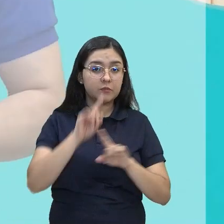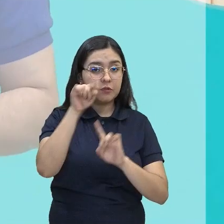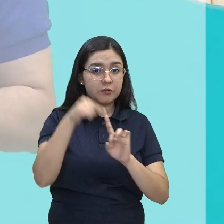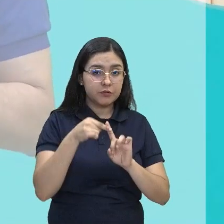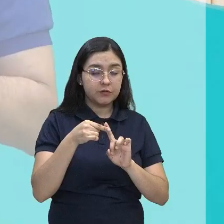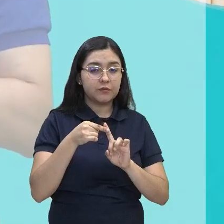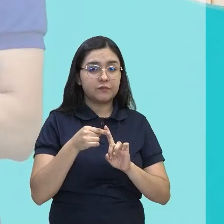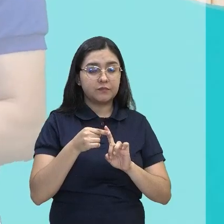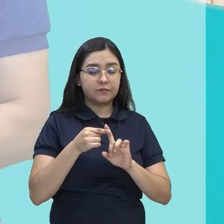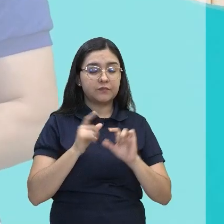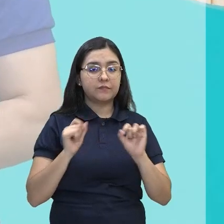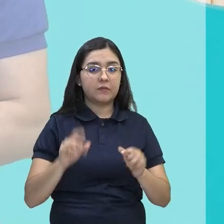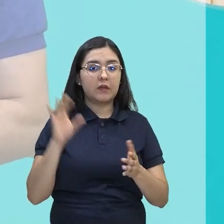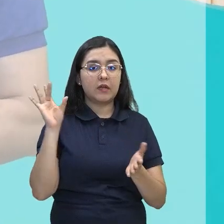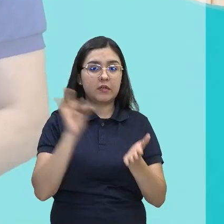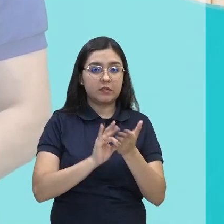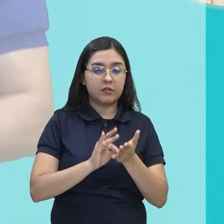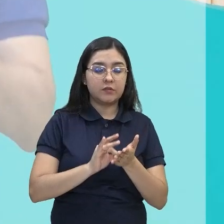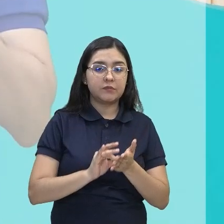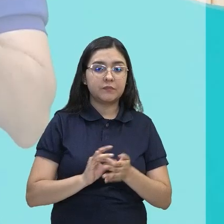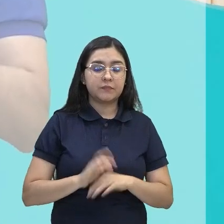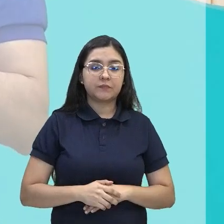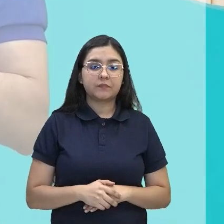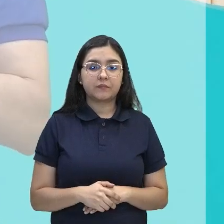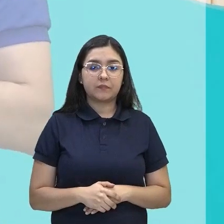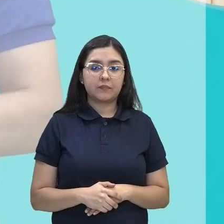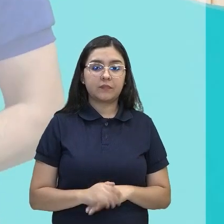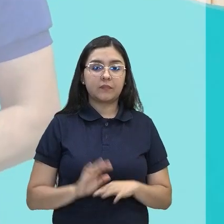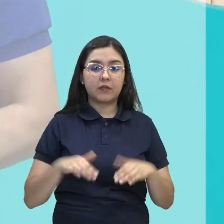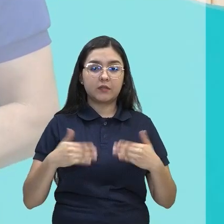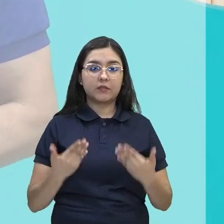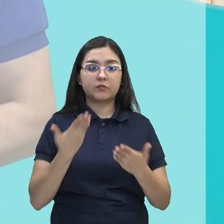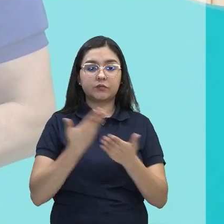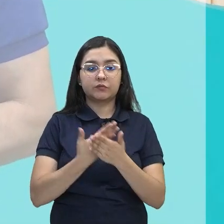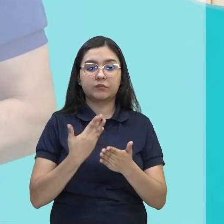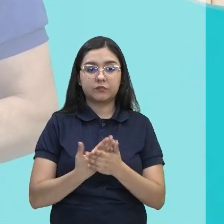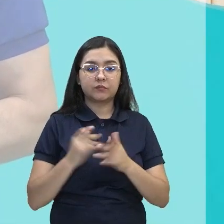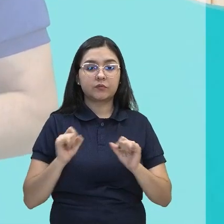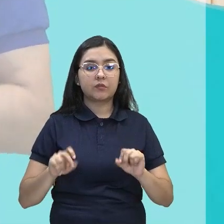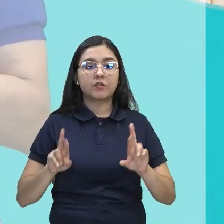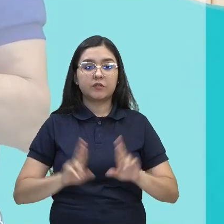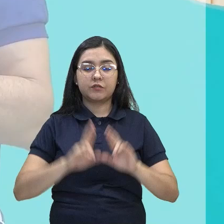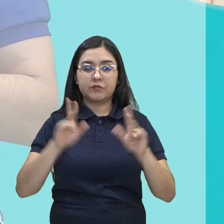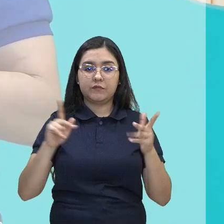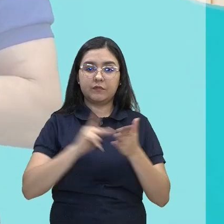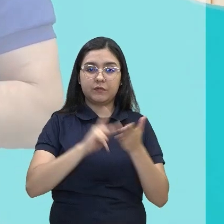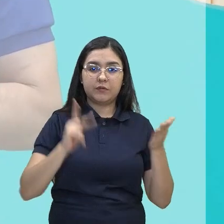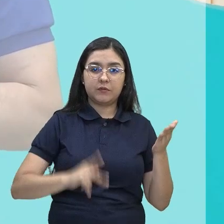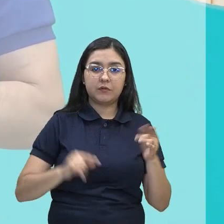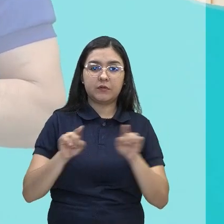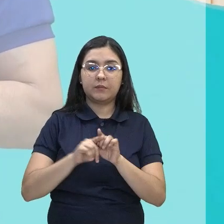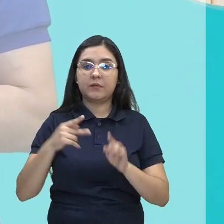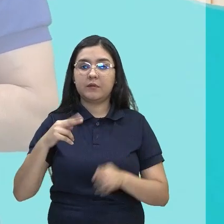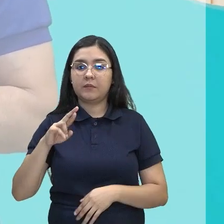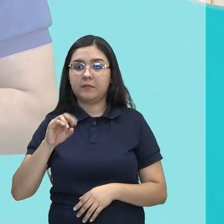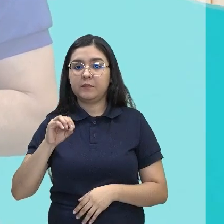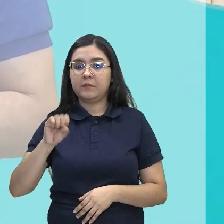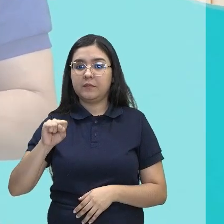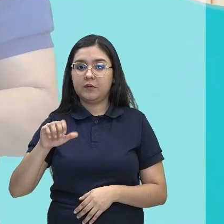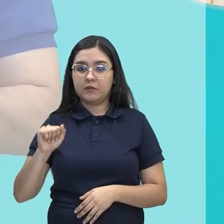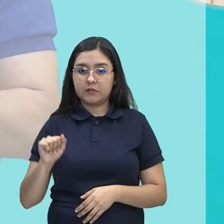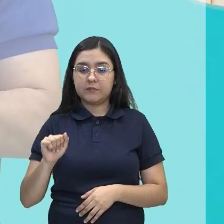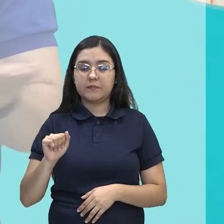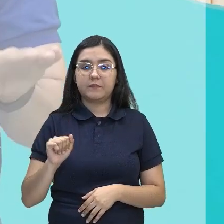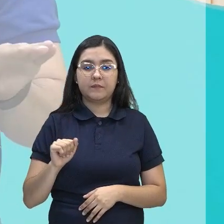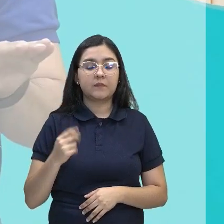mais à realidade dos fatos, tá bom? Vimos então a diferença entre a poesia, ou poema, e a prosa,